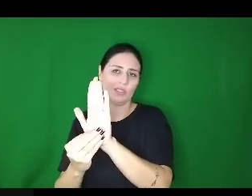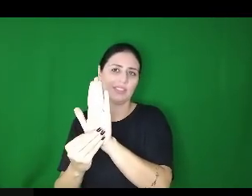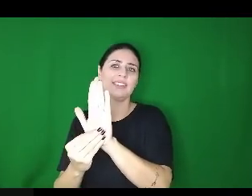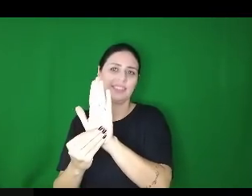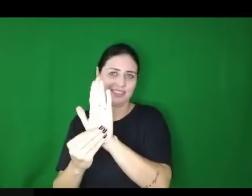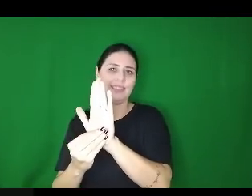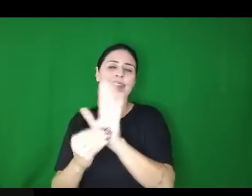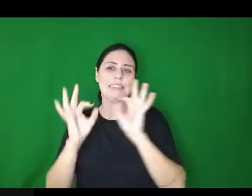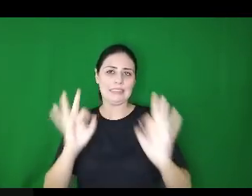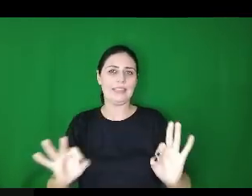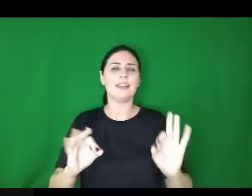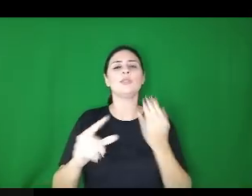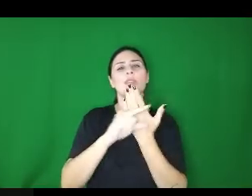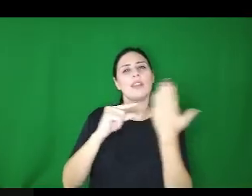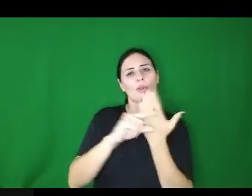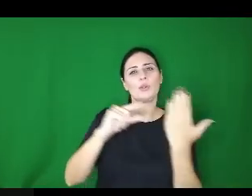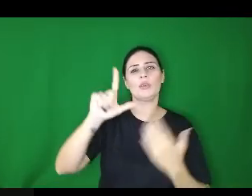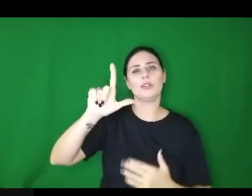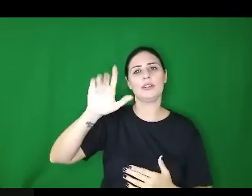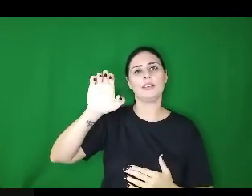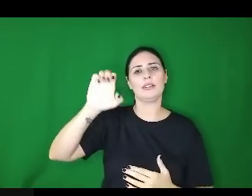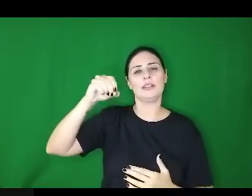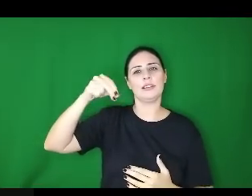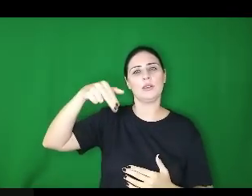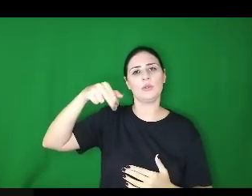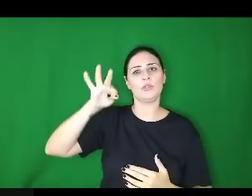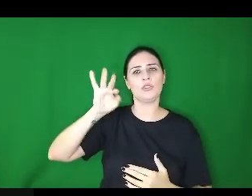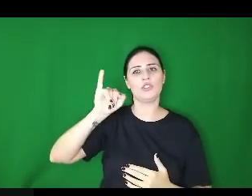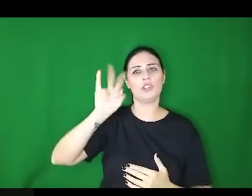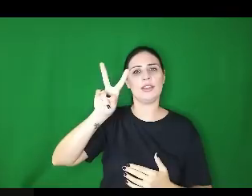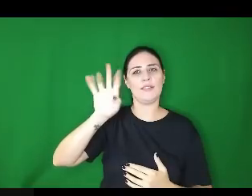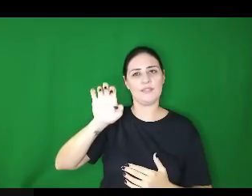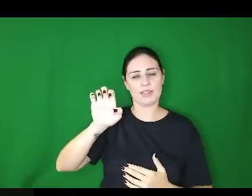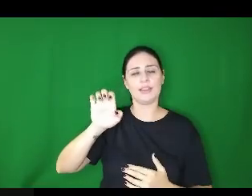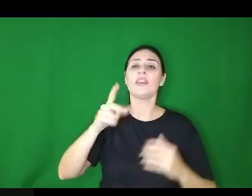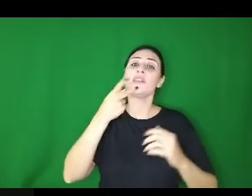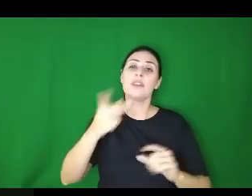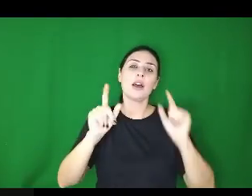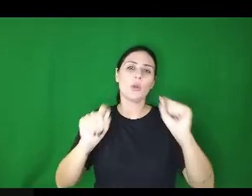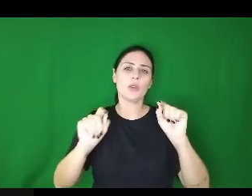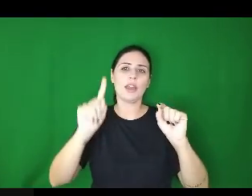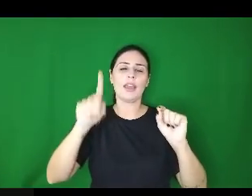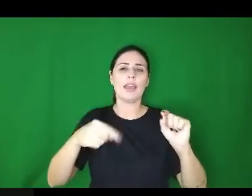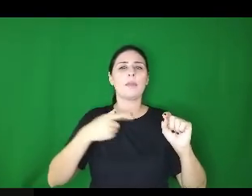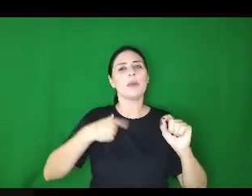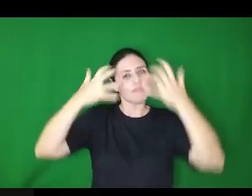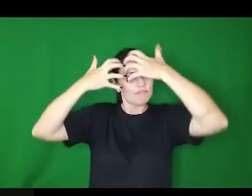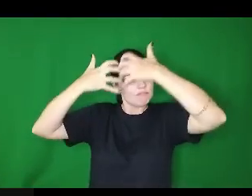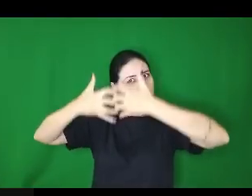anos escolares e que podem ser aprendidos em outros momentos. E há conteúdos cuja aprendizagem é condição para